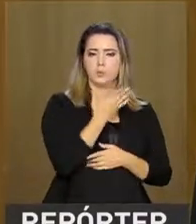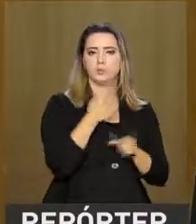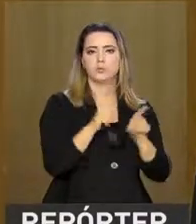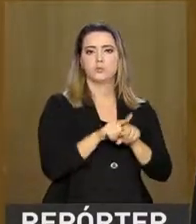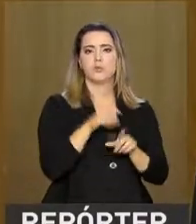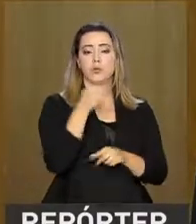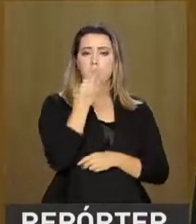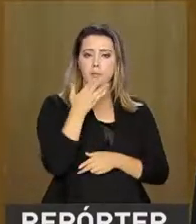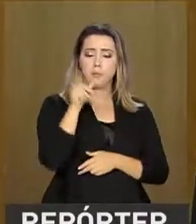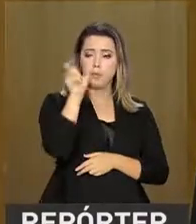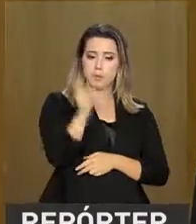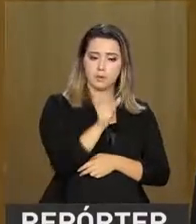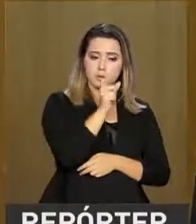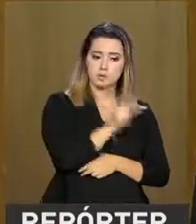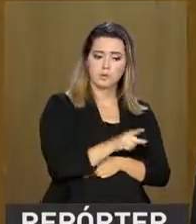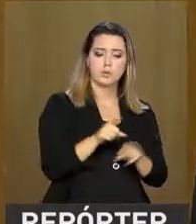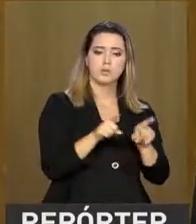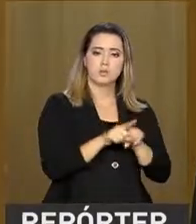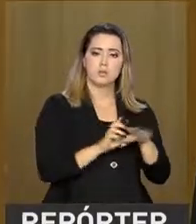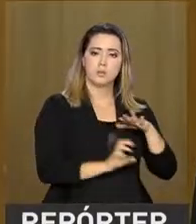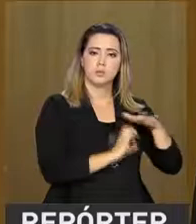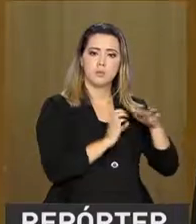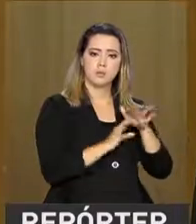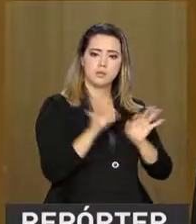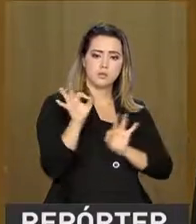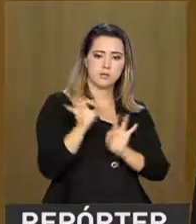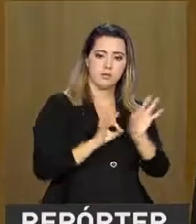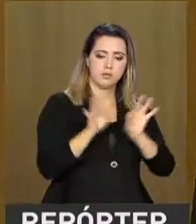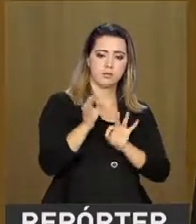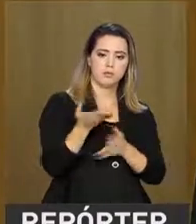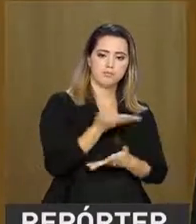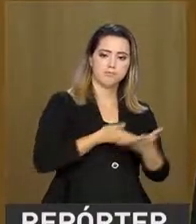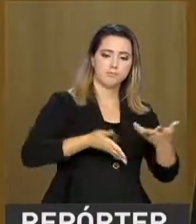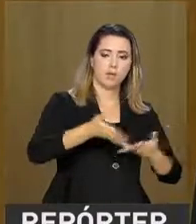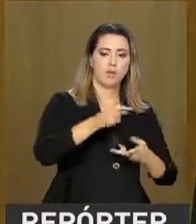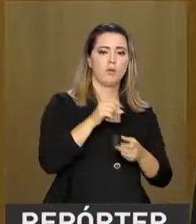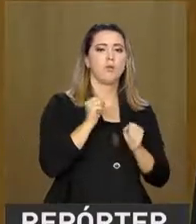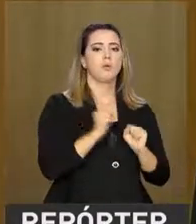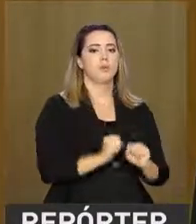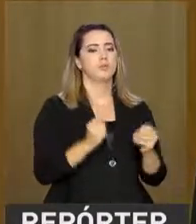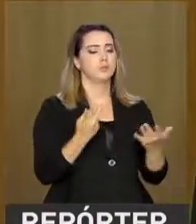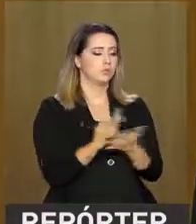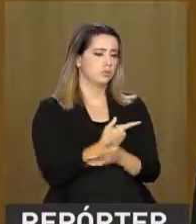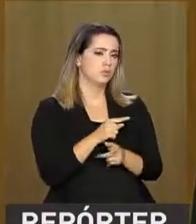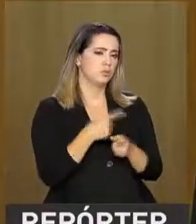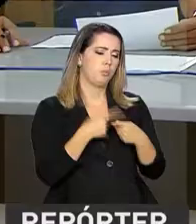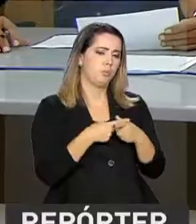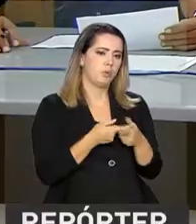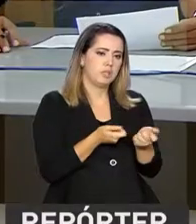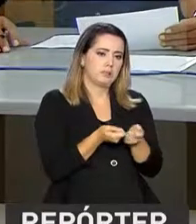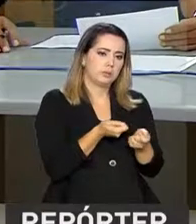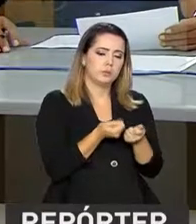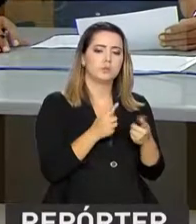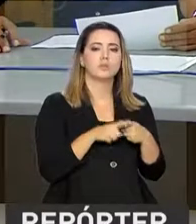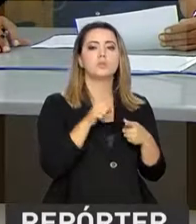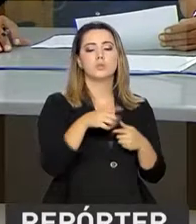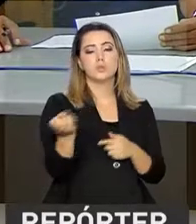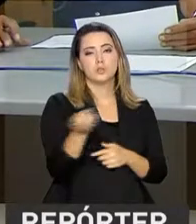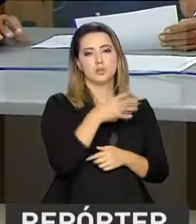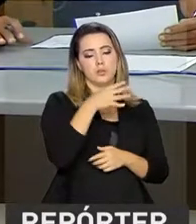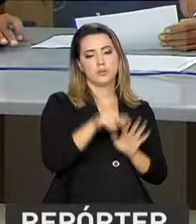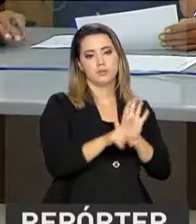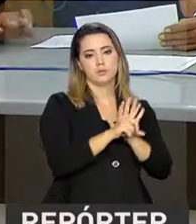Aquilo que for bom para o trabalhador, mas que der para também ajustar e negociar com o empregador, por que não? Por que tanta rigidez? Esse é o espírito da nova